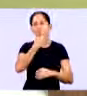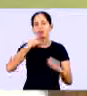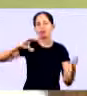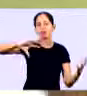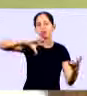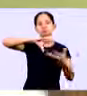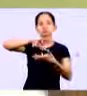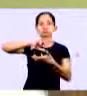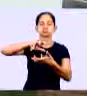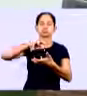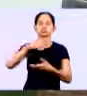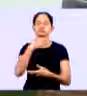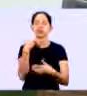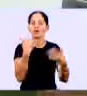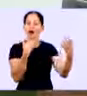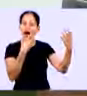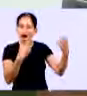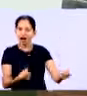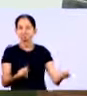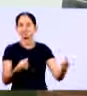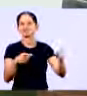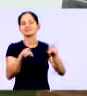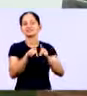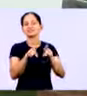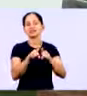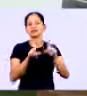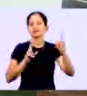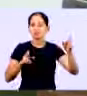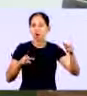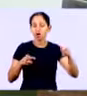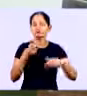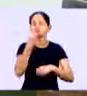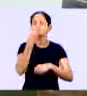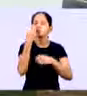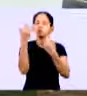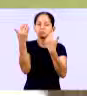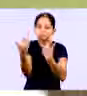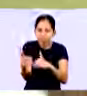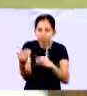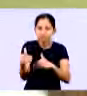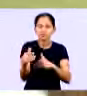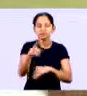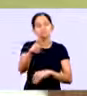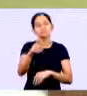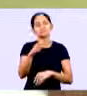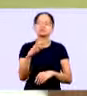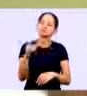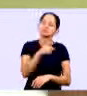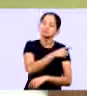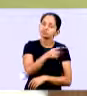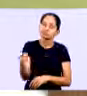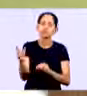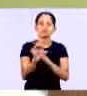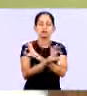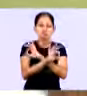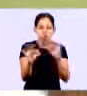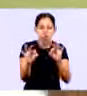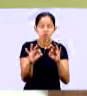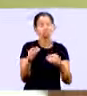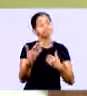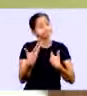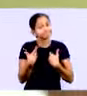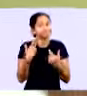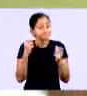isso. Desafio aceito e vamos levar para frente o desafio. Gente, uma boa prova, é uma excelente semana, espero que